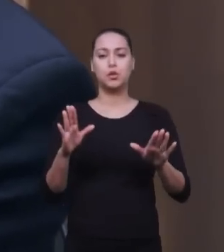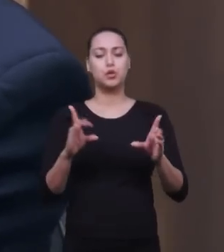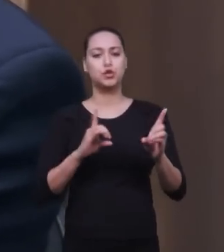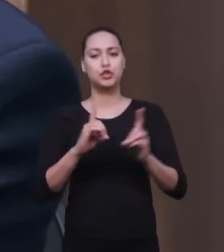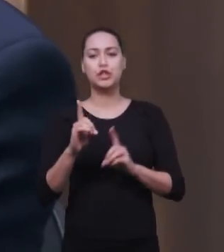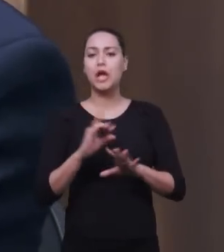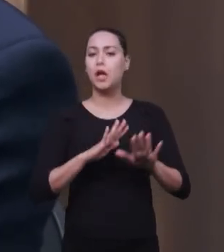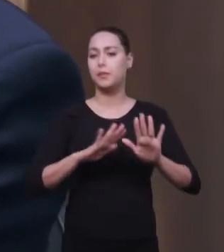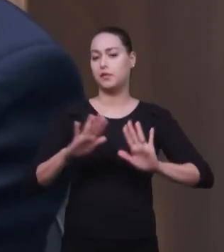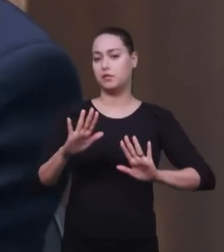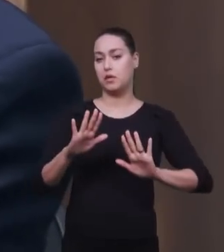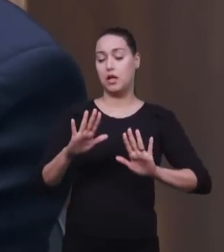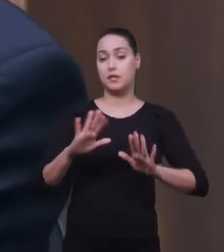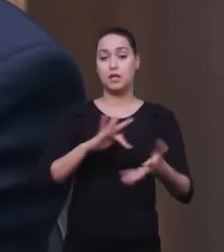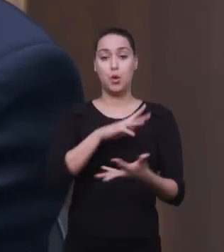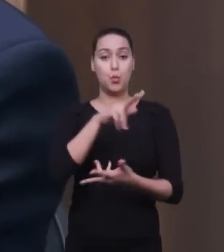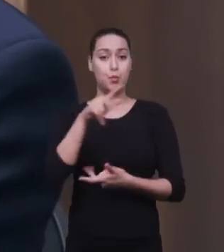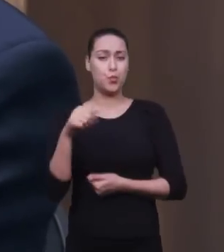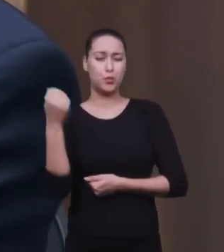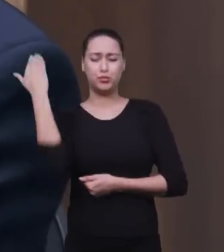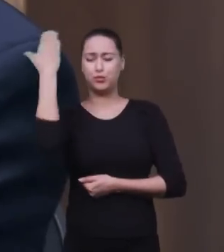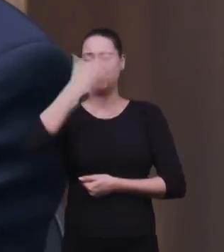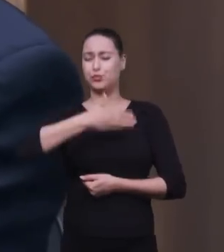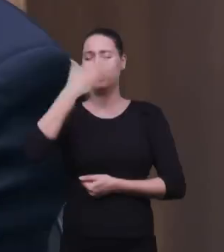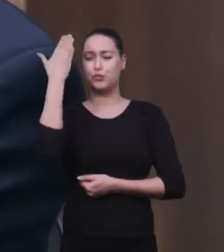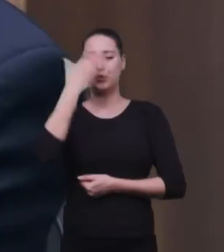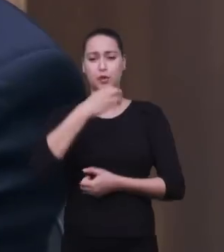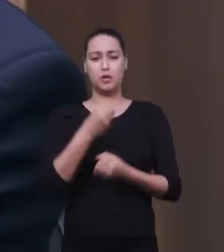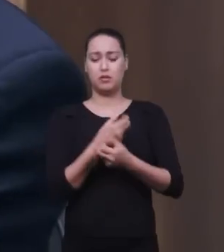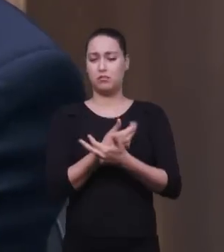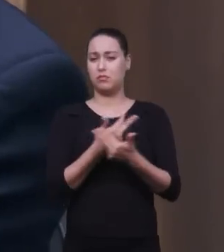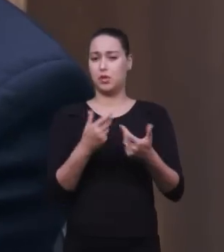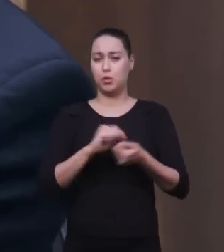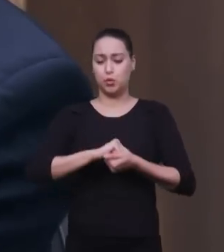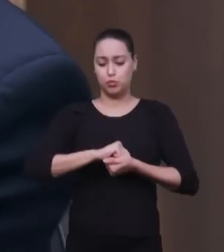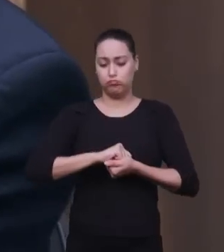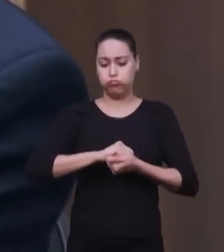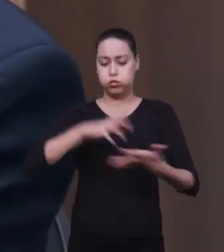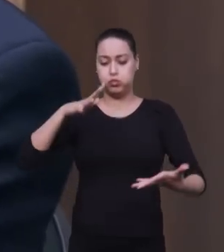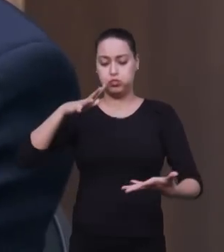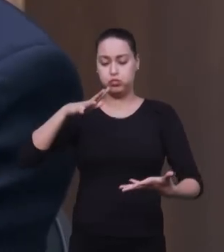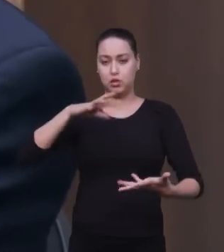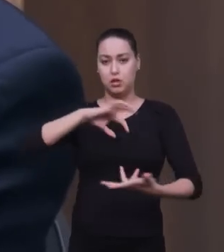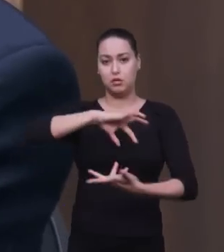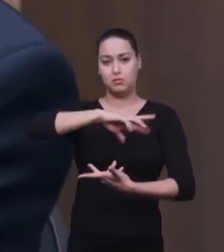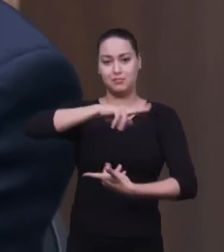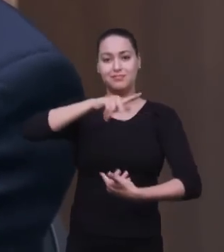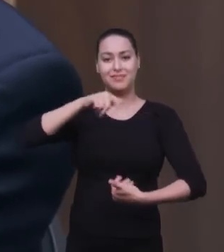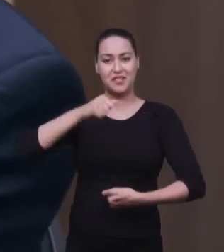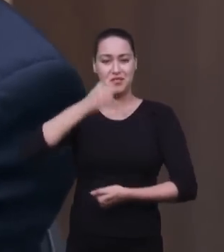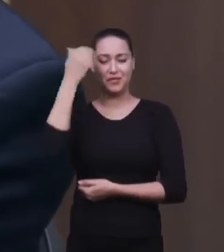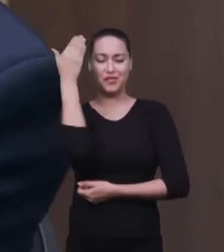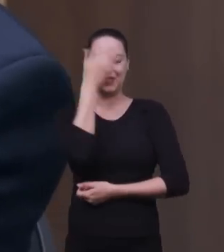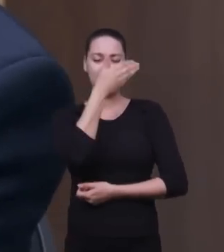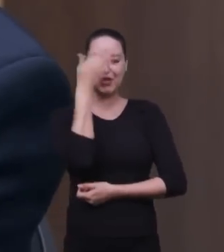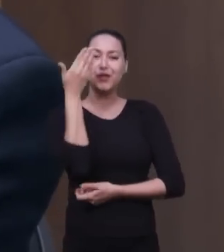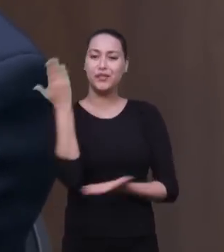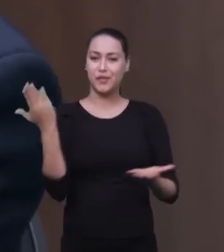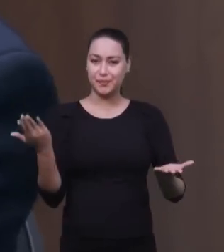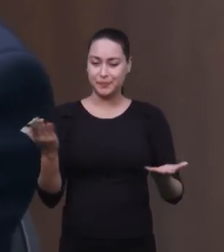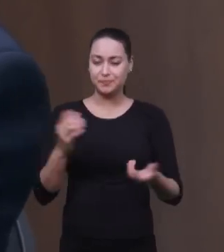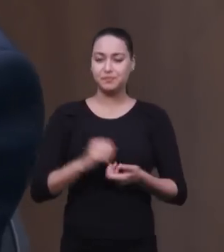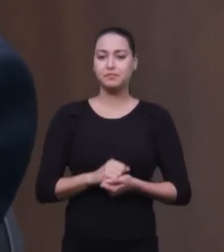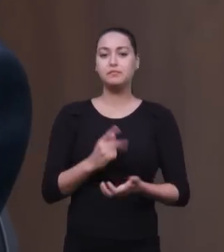didática. Ou seja, que é um mundo que não é visível. Aquilo que foi feito do nada e portanto, veio do invisível. Aí